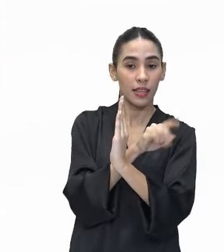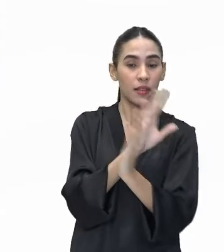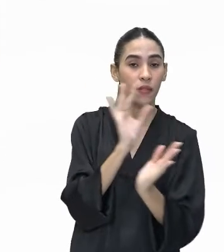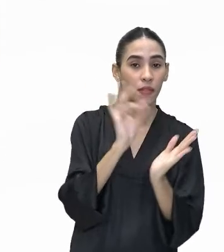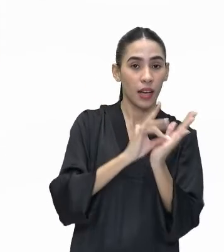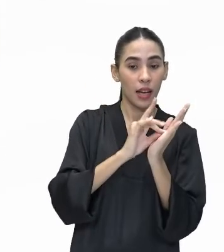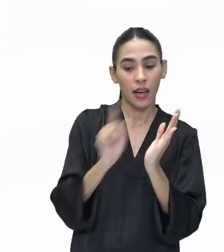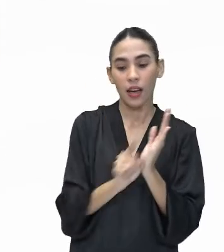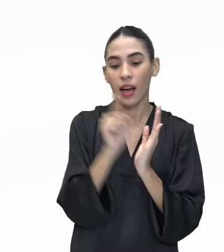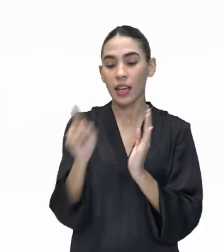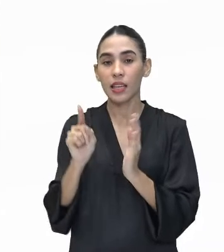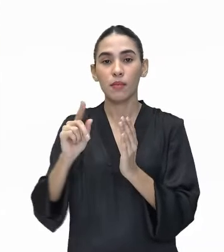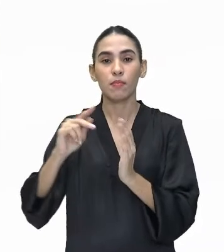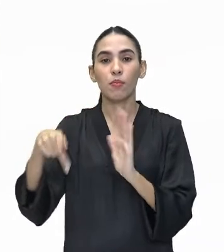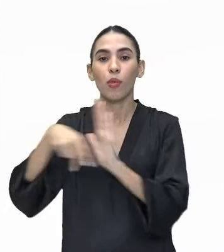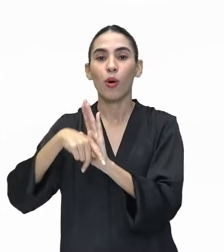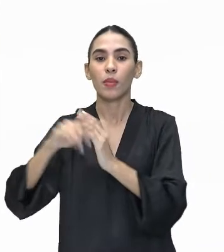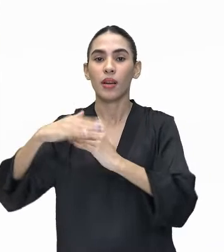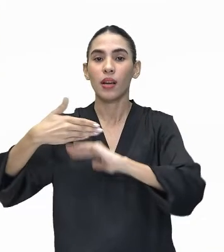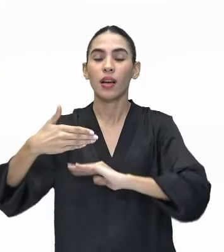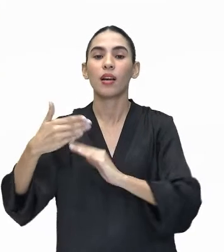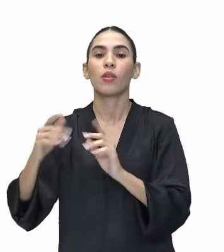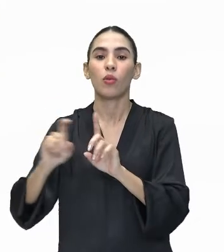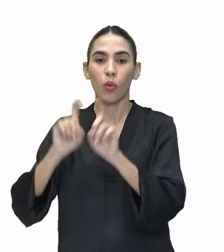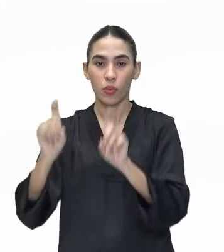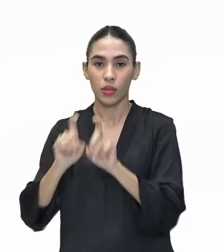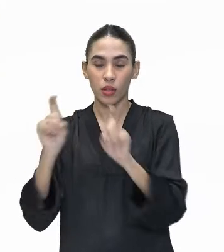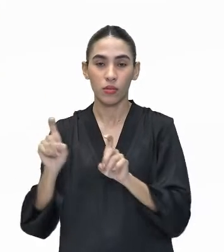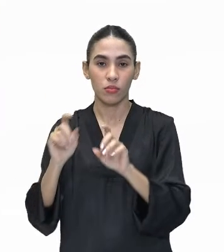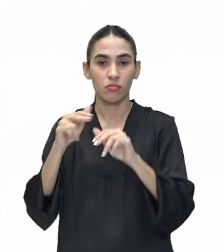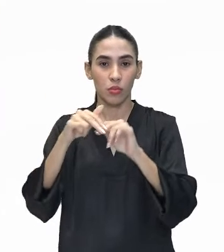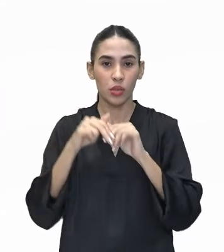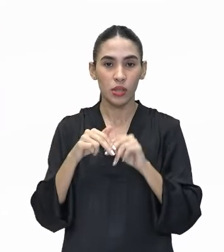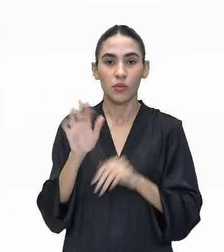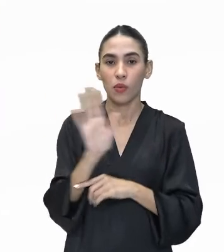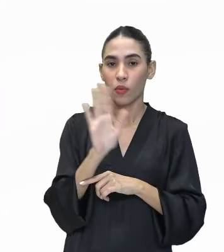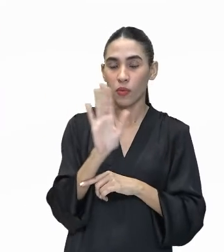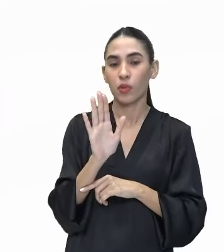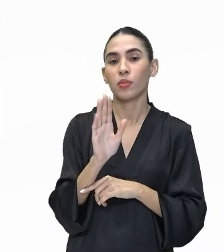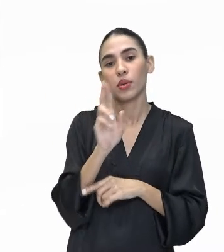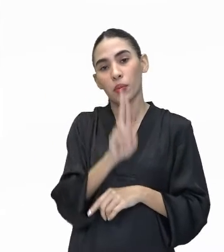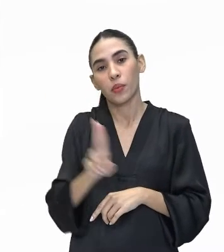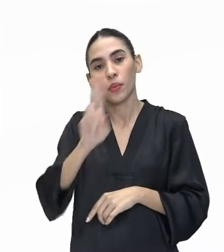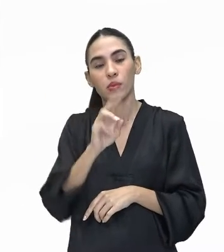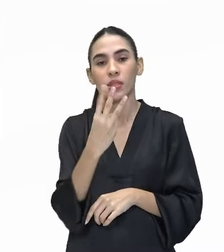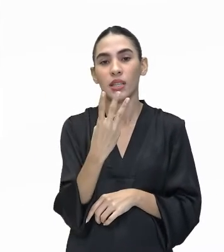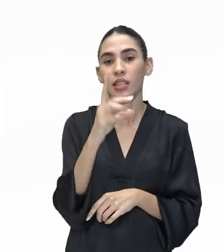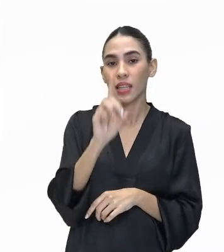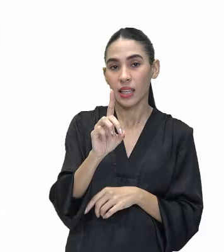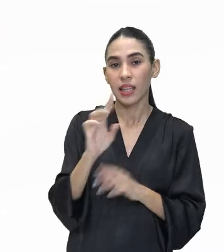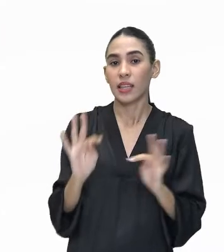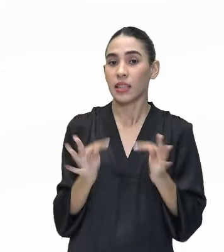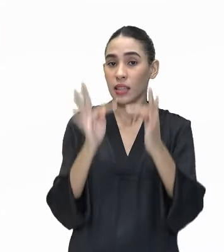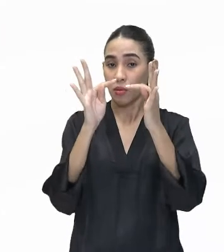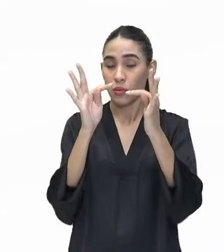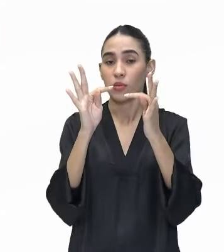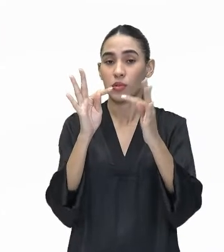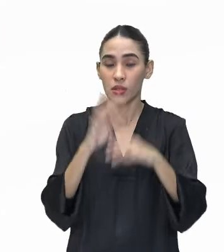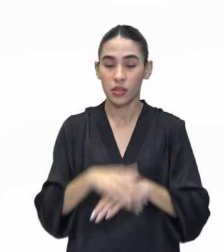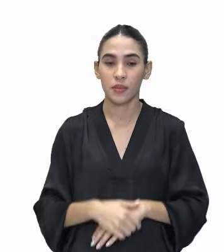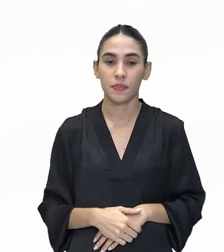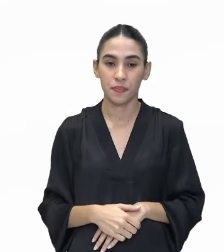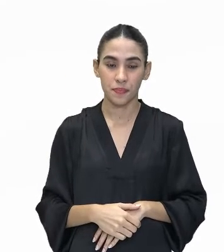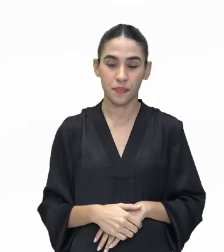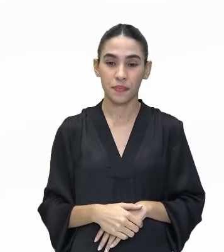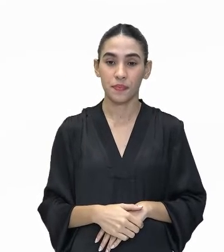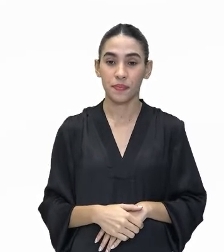digital. Então foi utilizada essa tecnologia 3D. O filme é um híbrido de cinema e